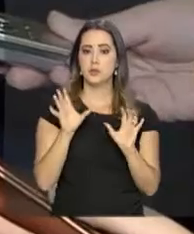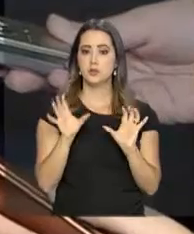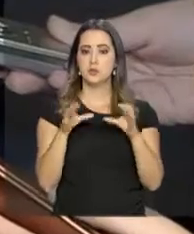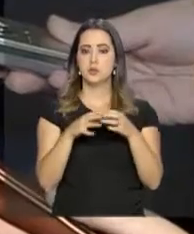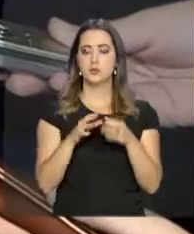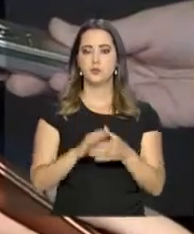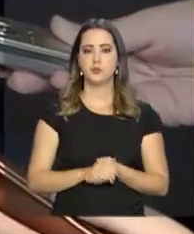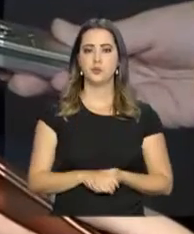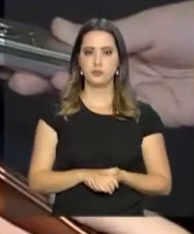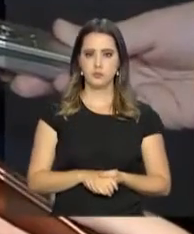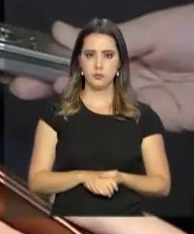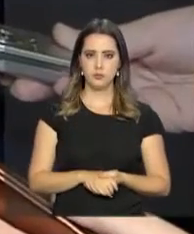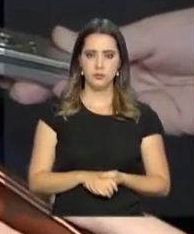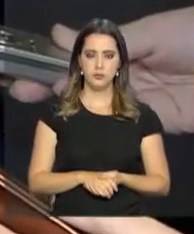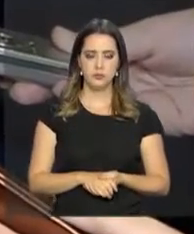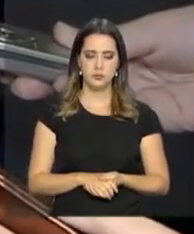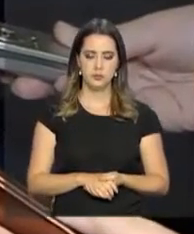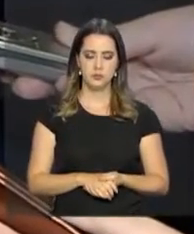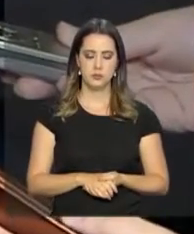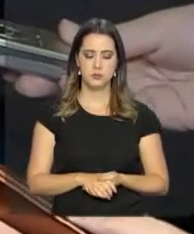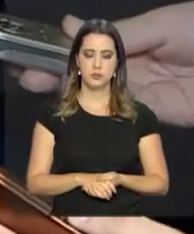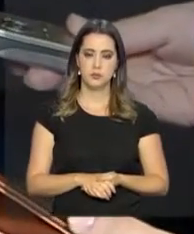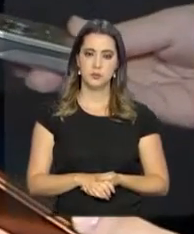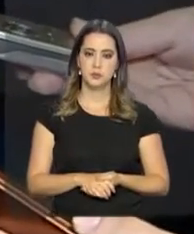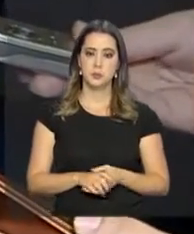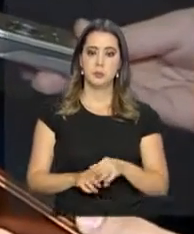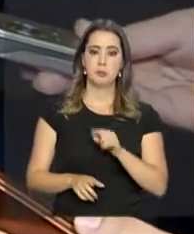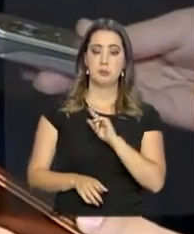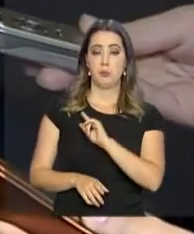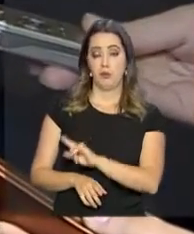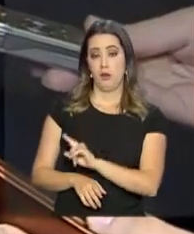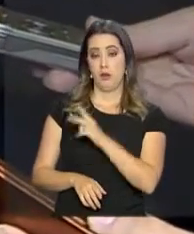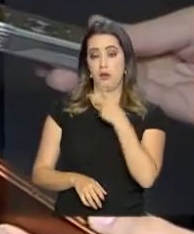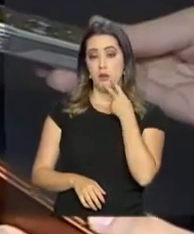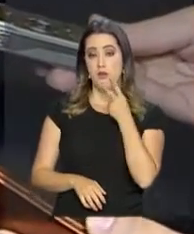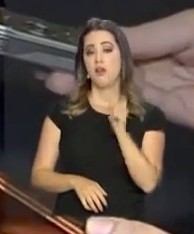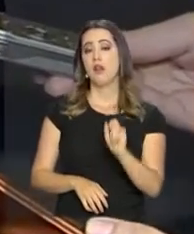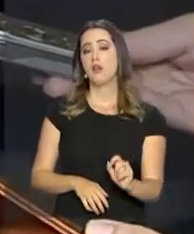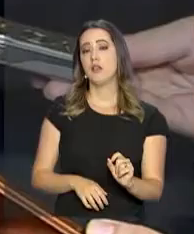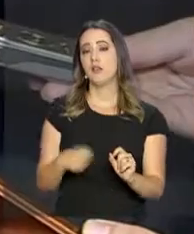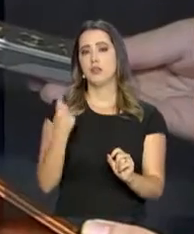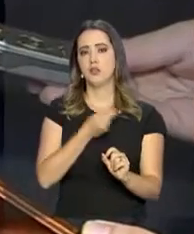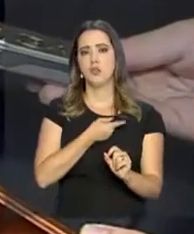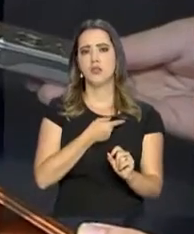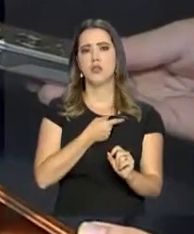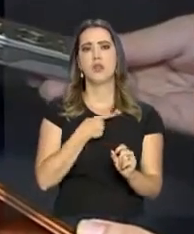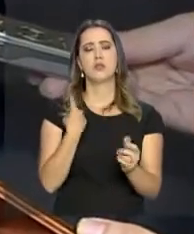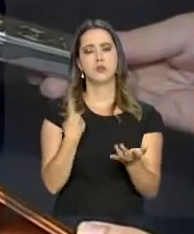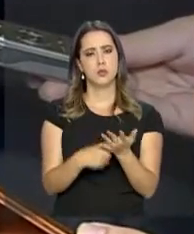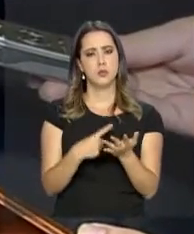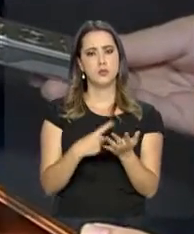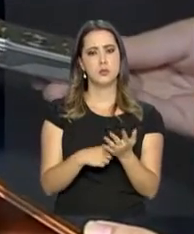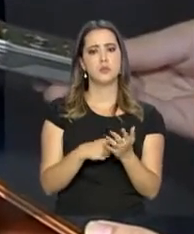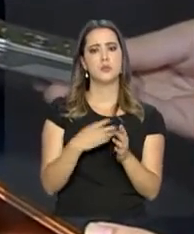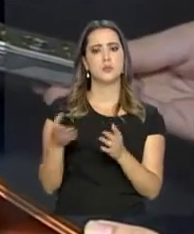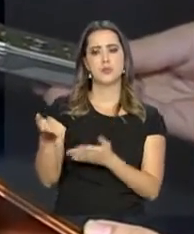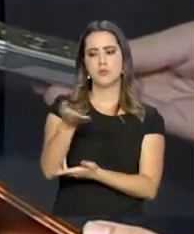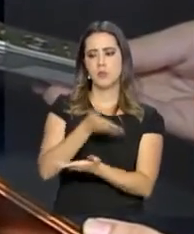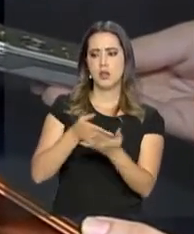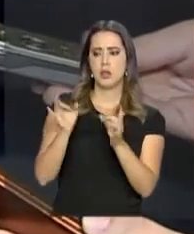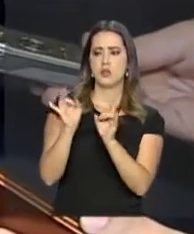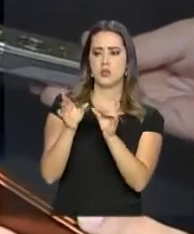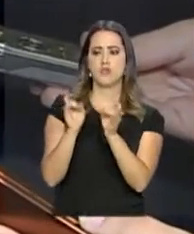cúpula. Nós tratamos o incremento das relações, não apenas comerciais, que aumentou muito, aumentou